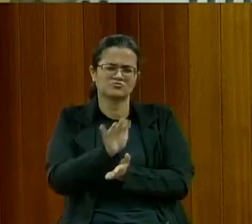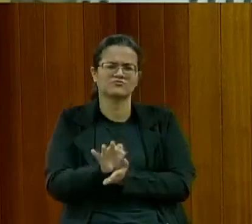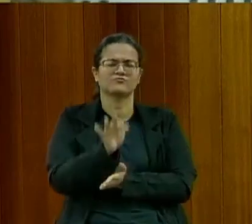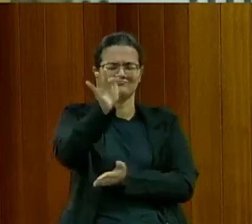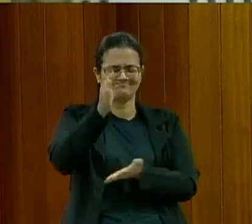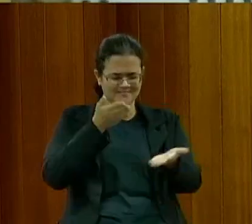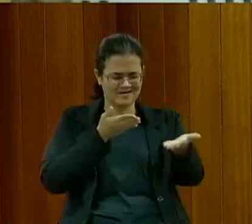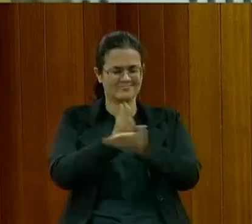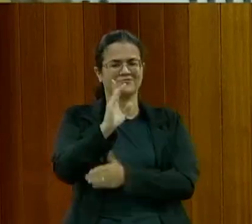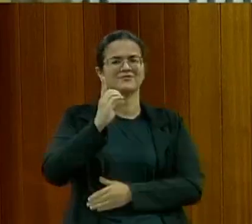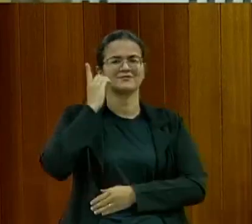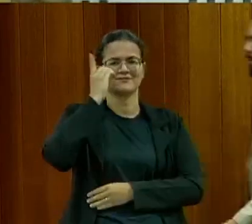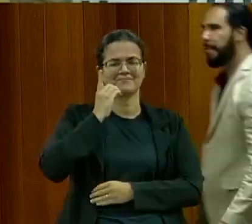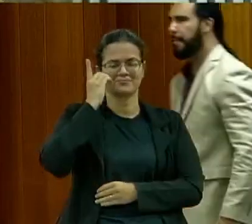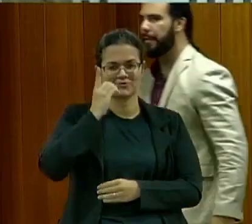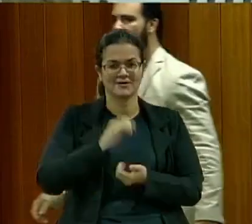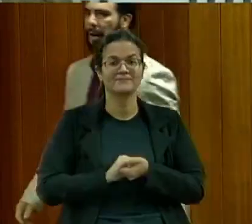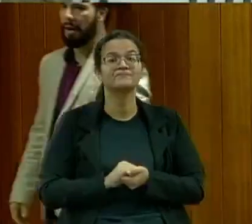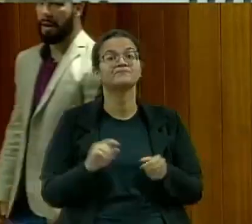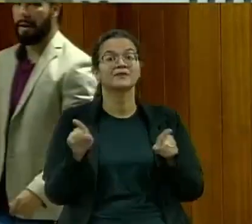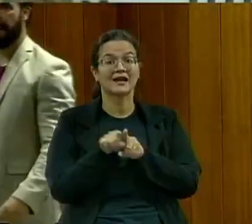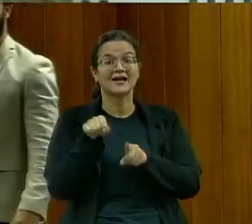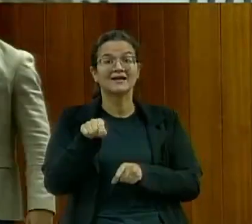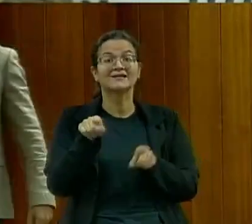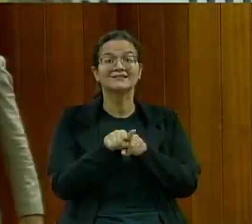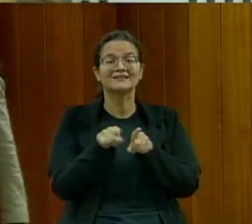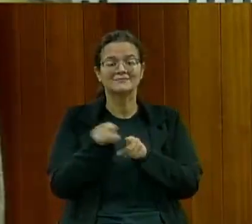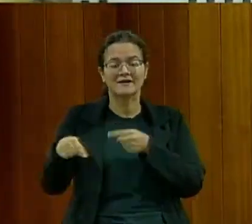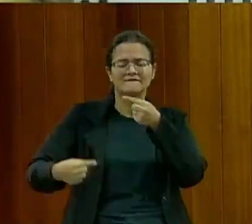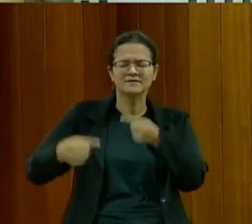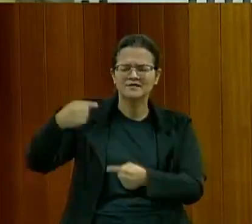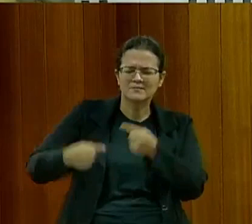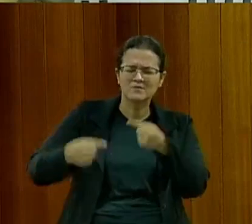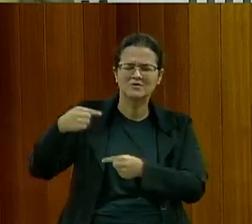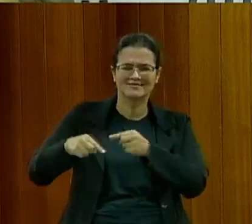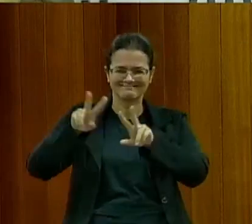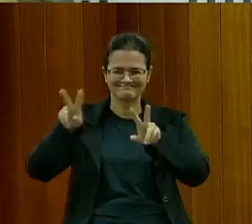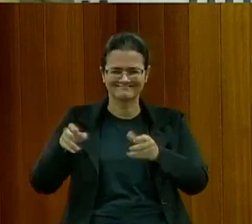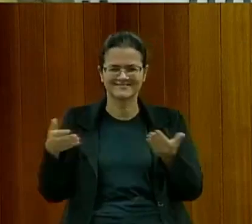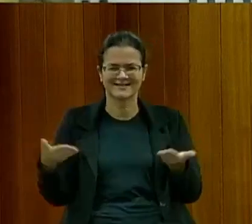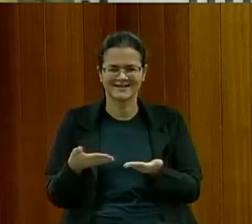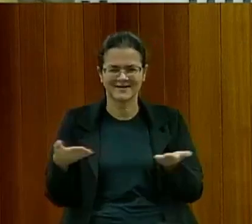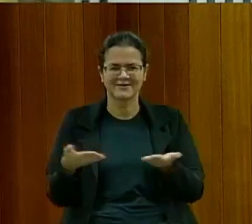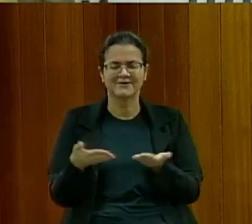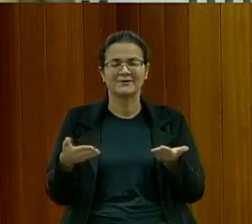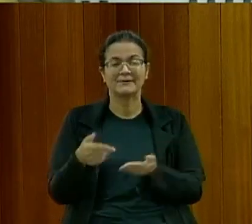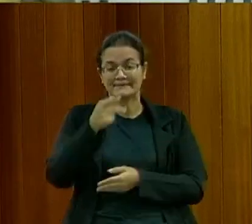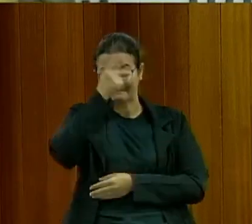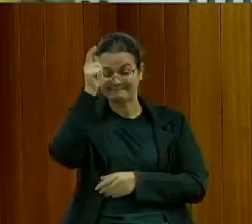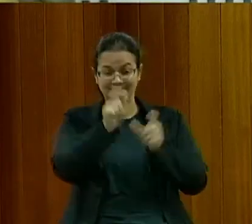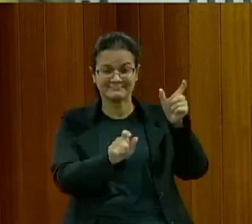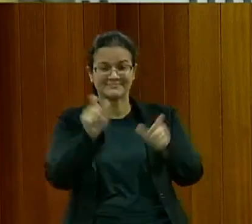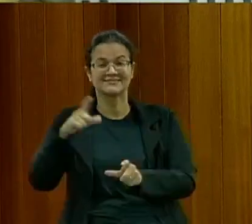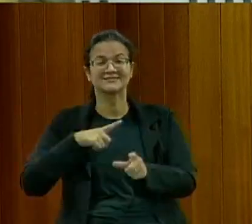Em relação a essa matéria que está debatendo aqui, eu só me preocupo com a situação. Você já falei para você, só